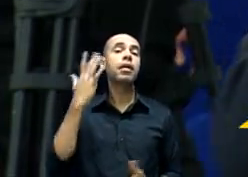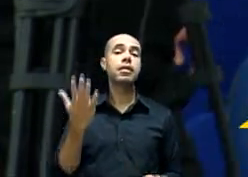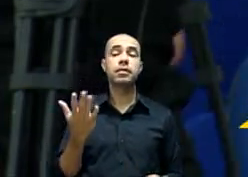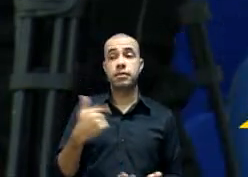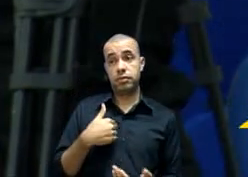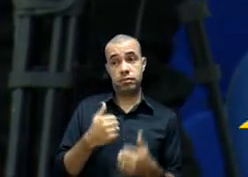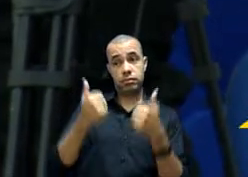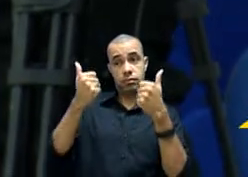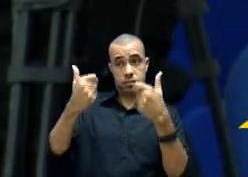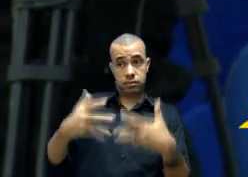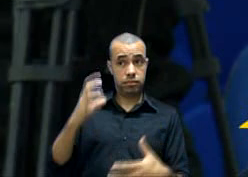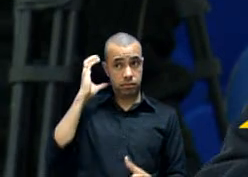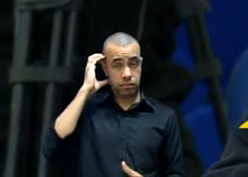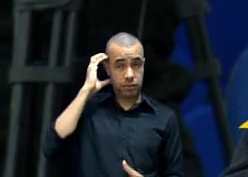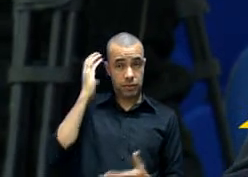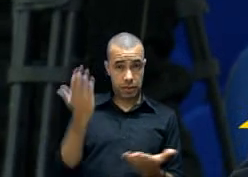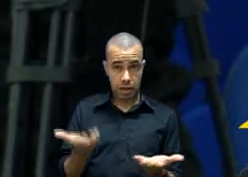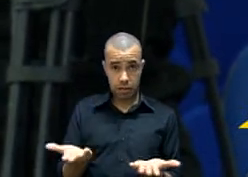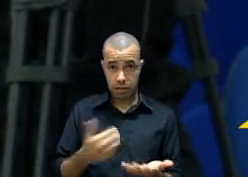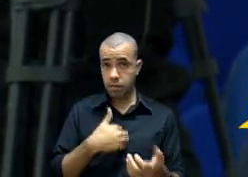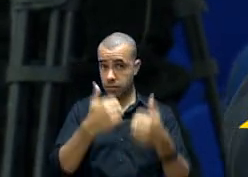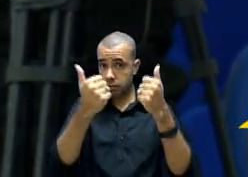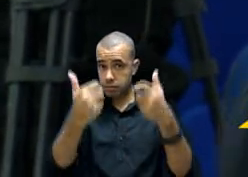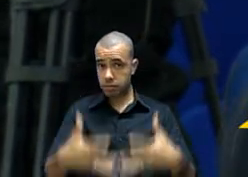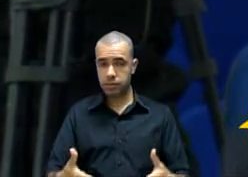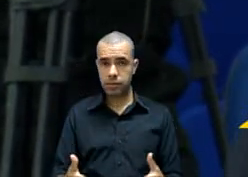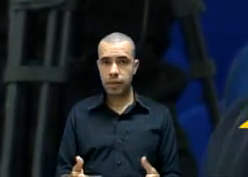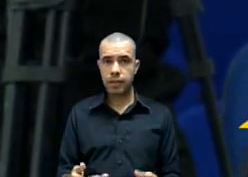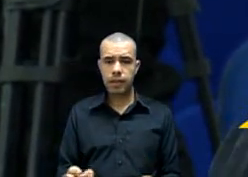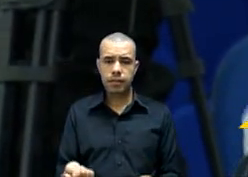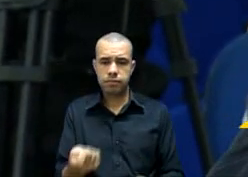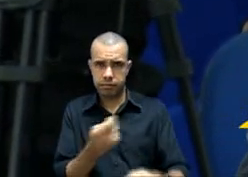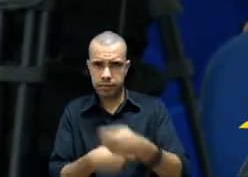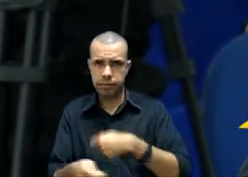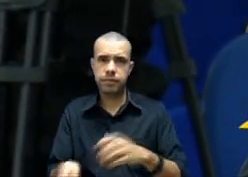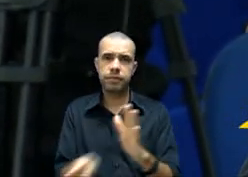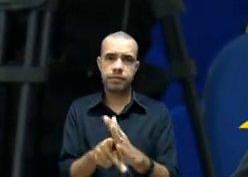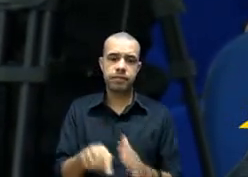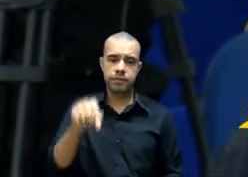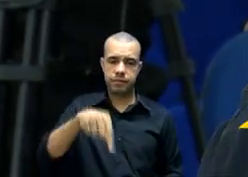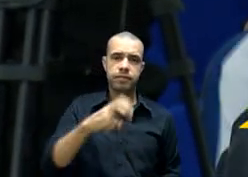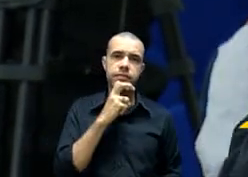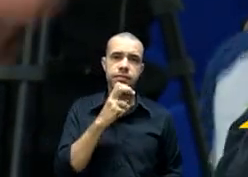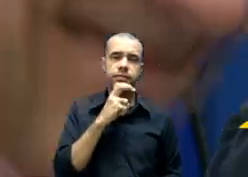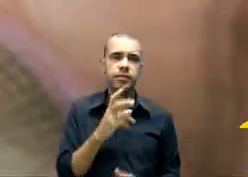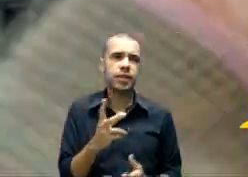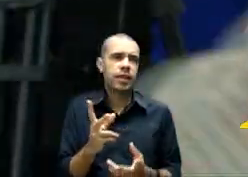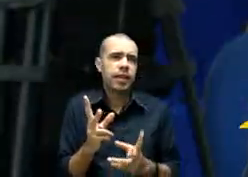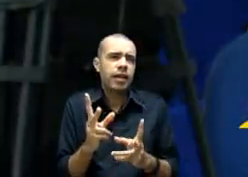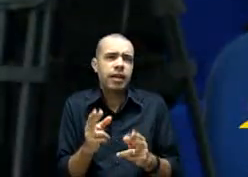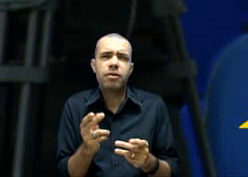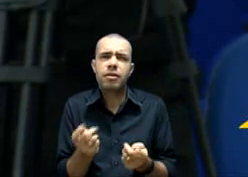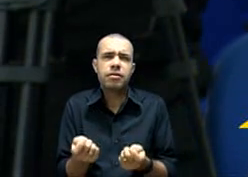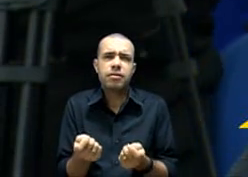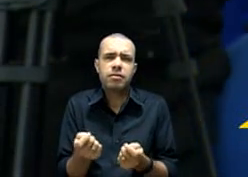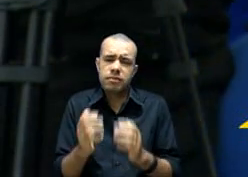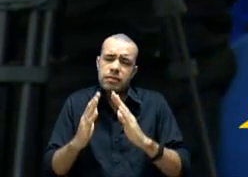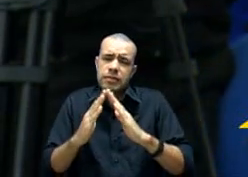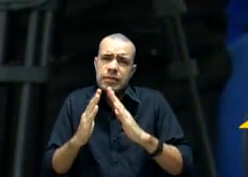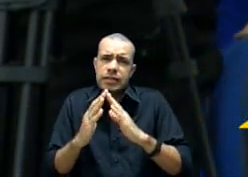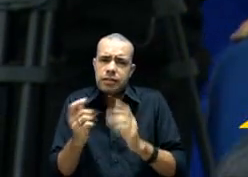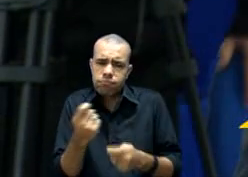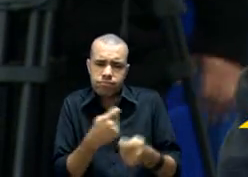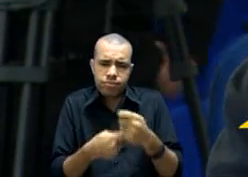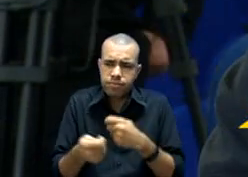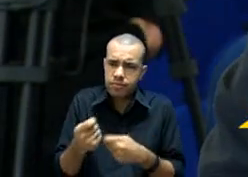Eu expliquei na rádio o que eu vou falar para a Vossa Excelência agora aqui. A administração da cidade é como administrar a nossa casa.